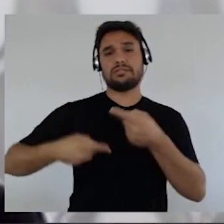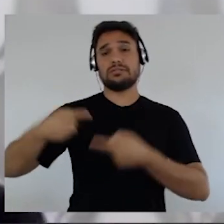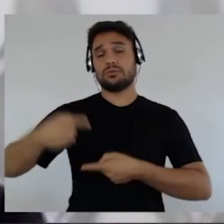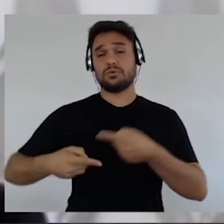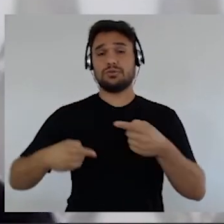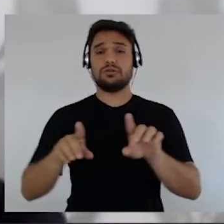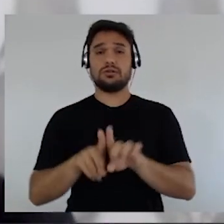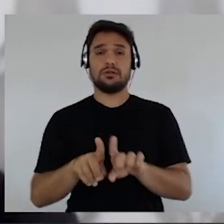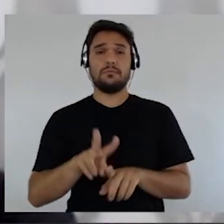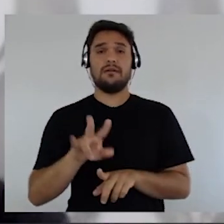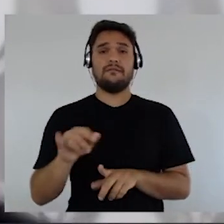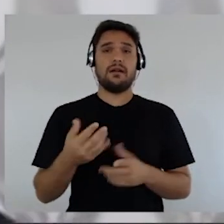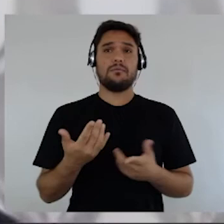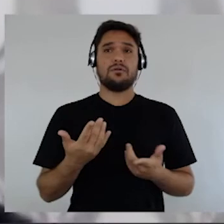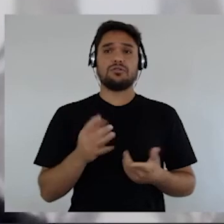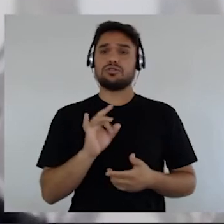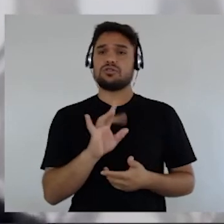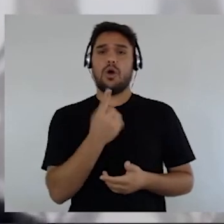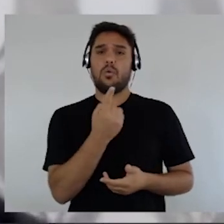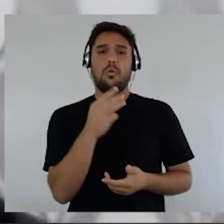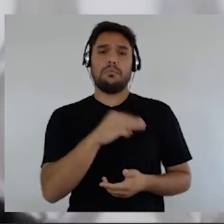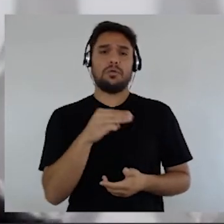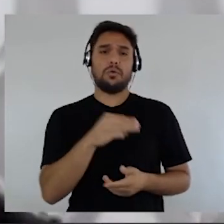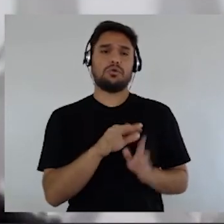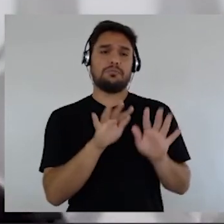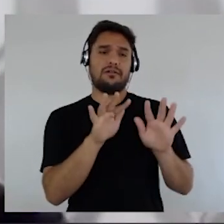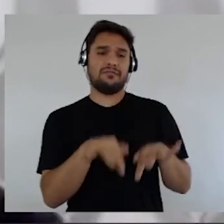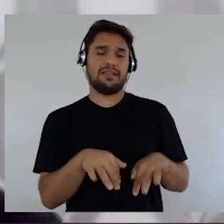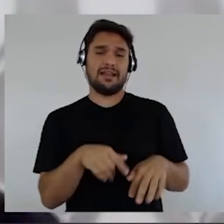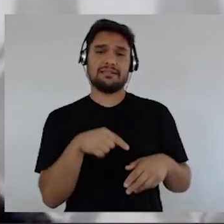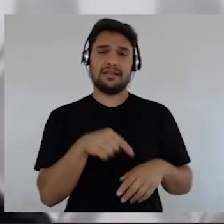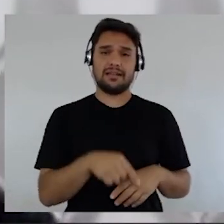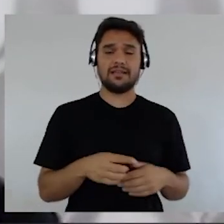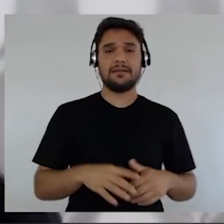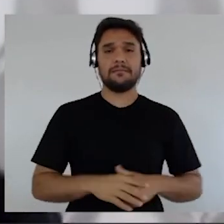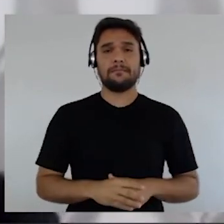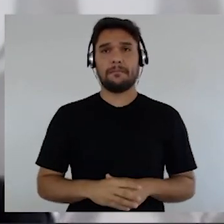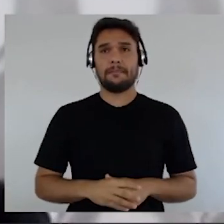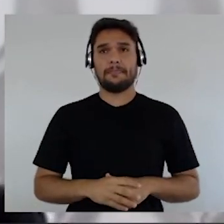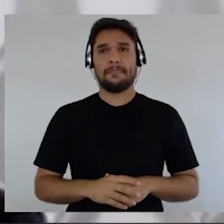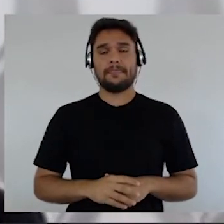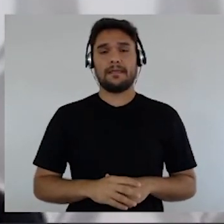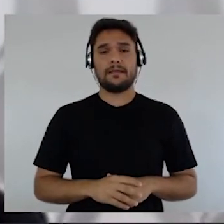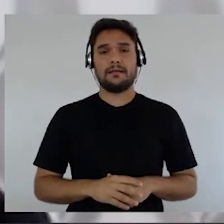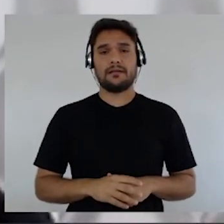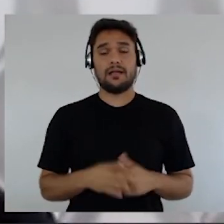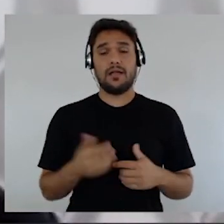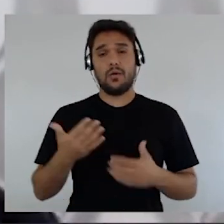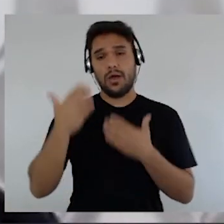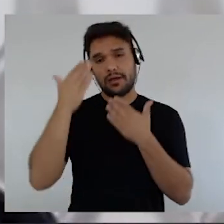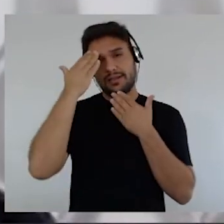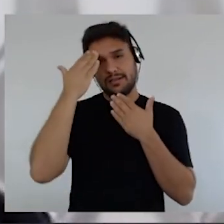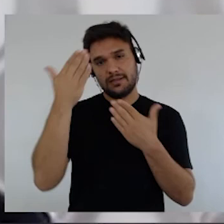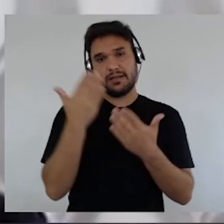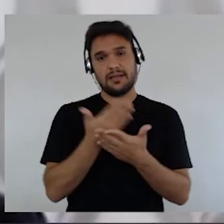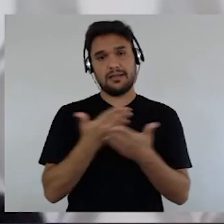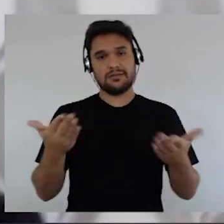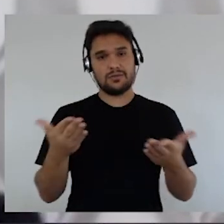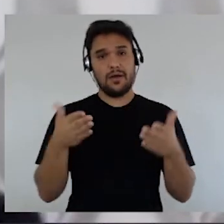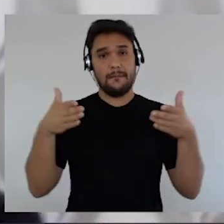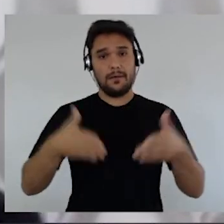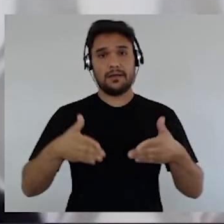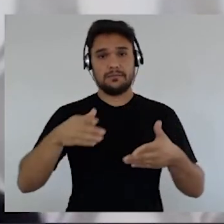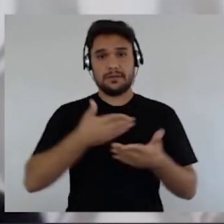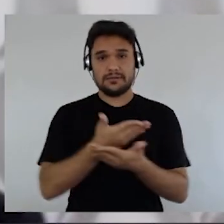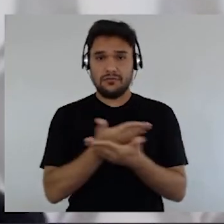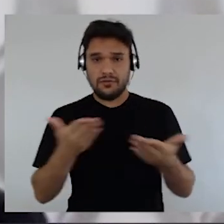e, considerando faltar apenas 1 minuto para a finalização do nosso painel. Eu agradeço a participação